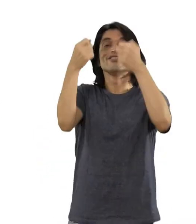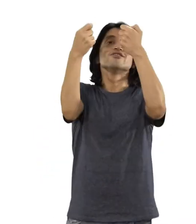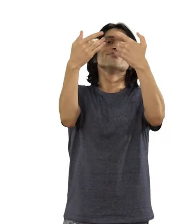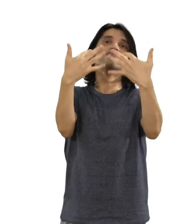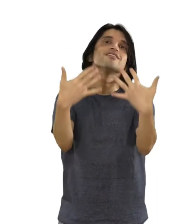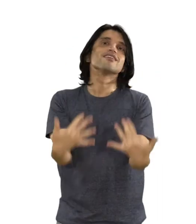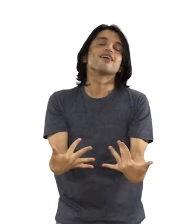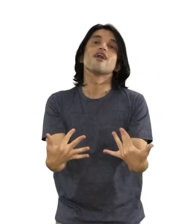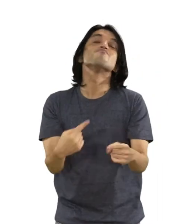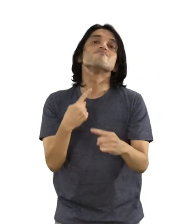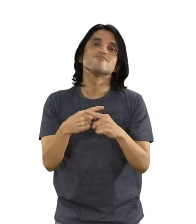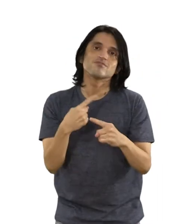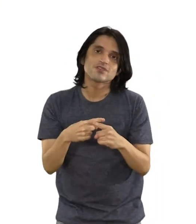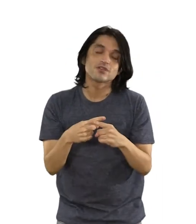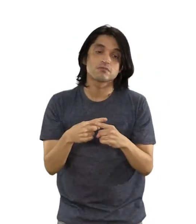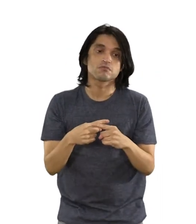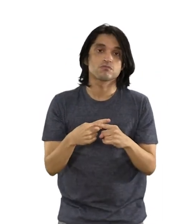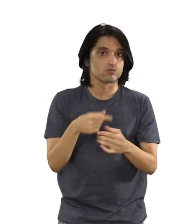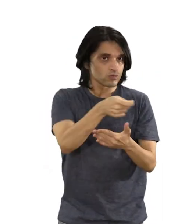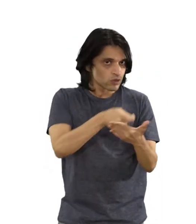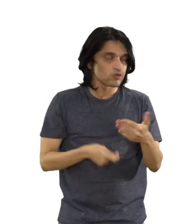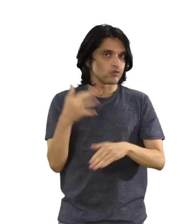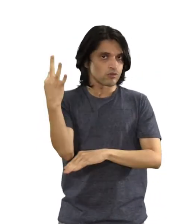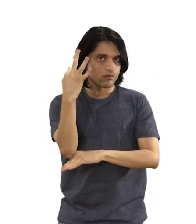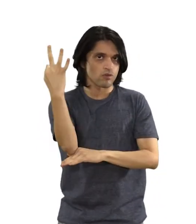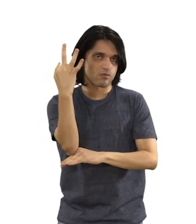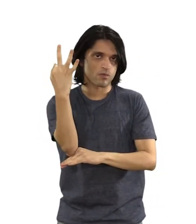motivos. É um texto formal.